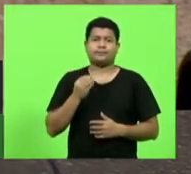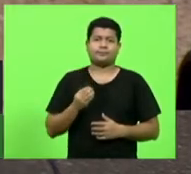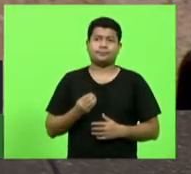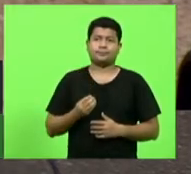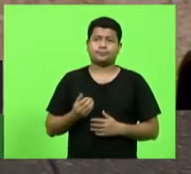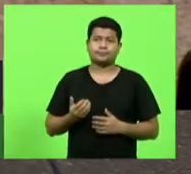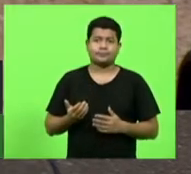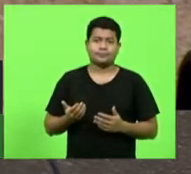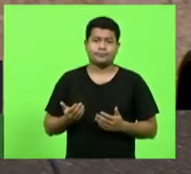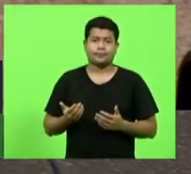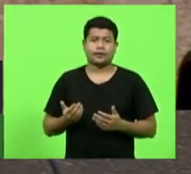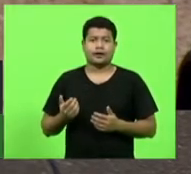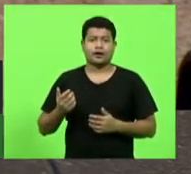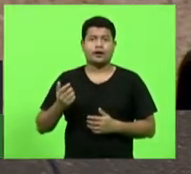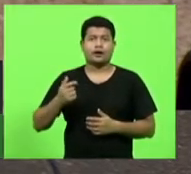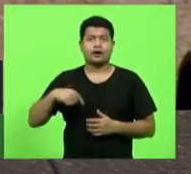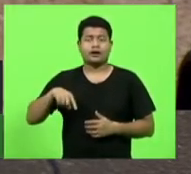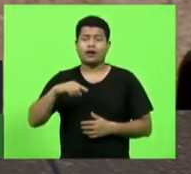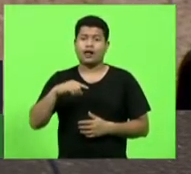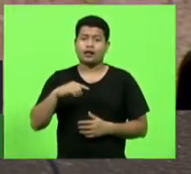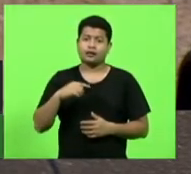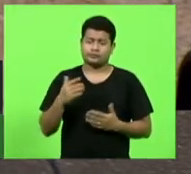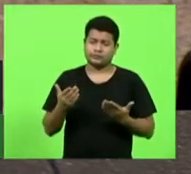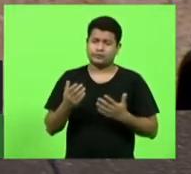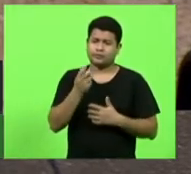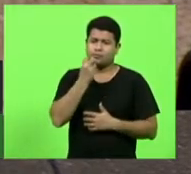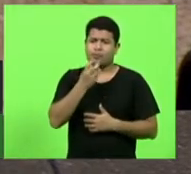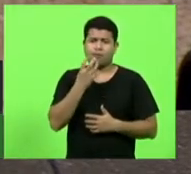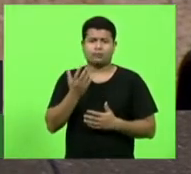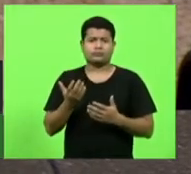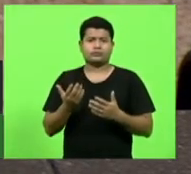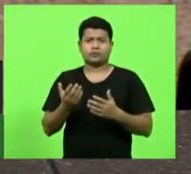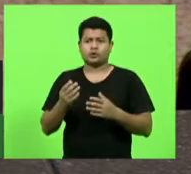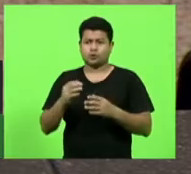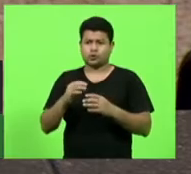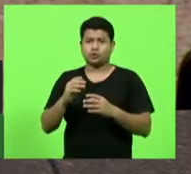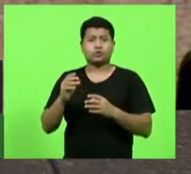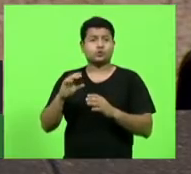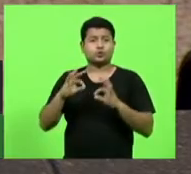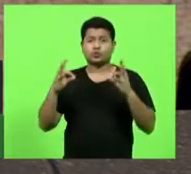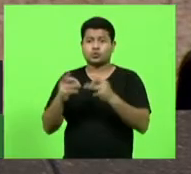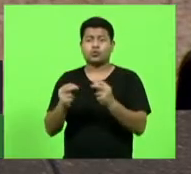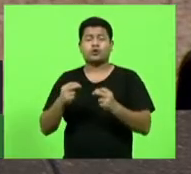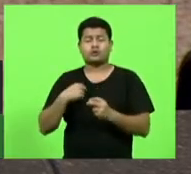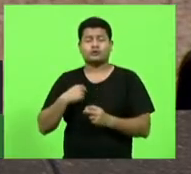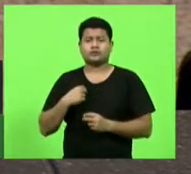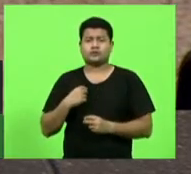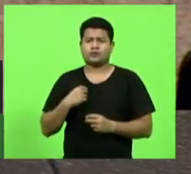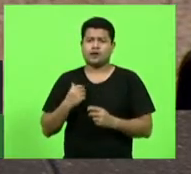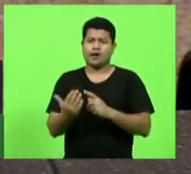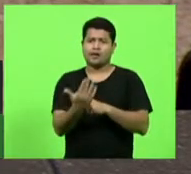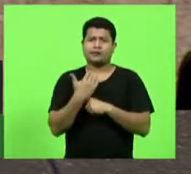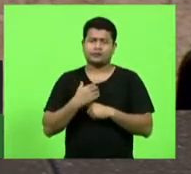a gente vai contar com o bom senso de todos, eu acredito nisso. Tá? E já aproveito já também para